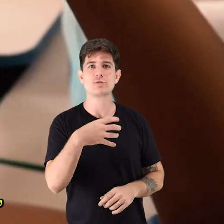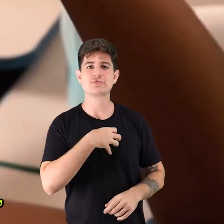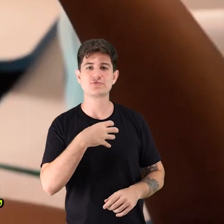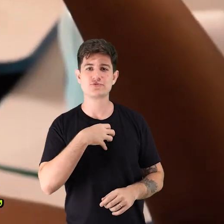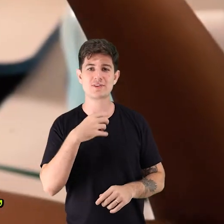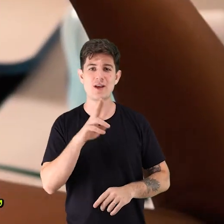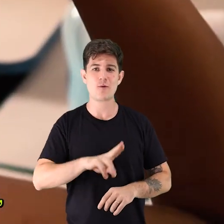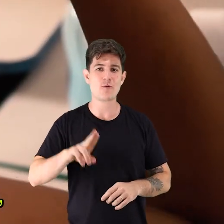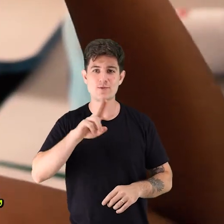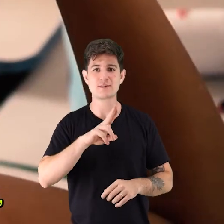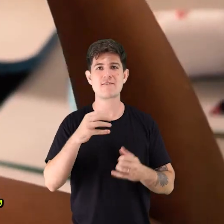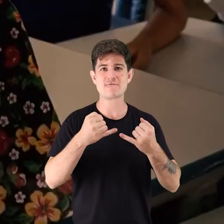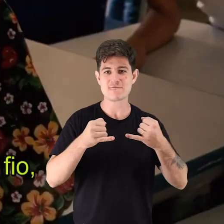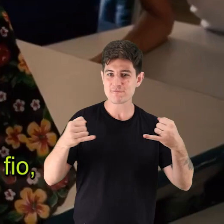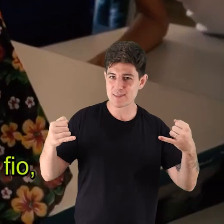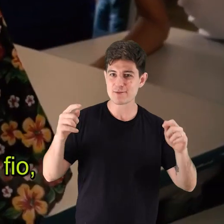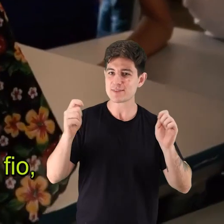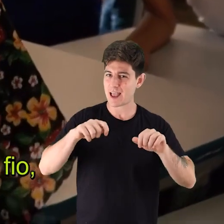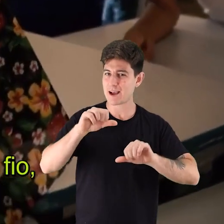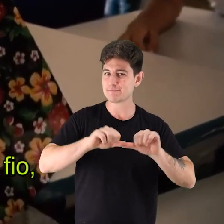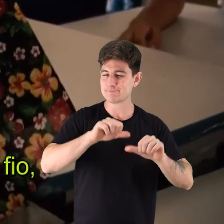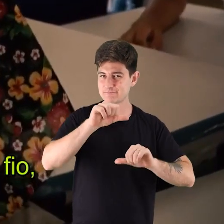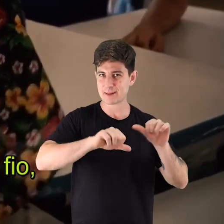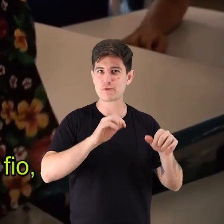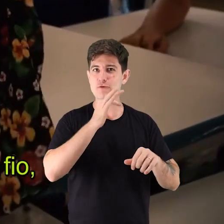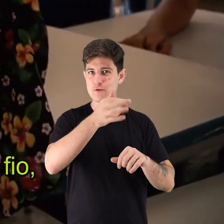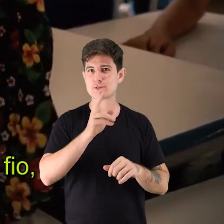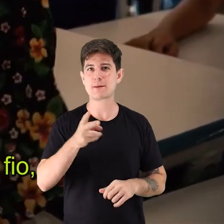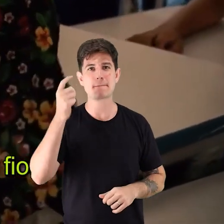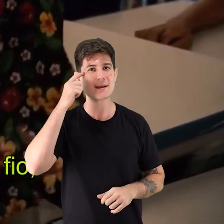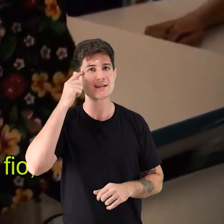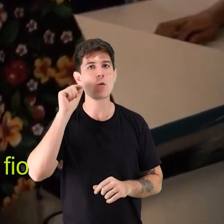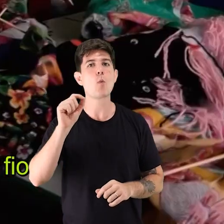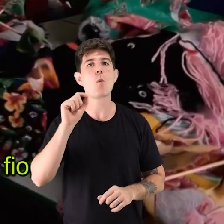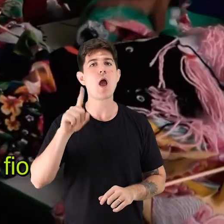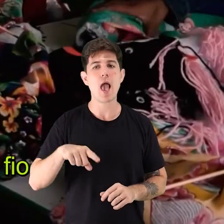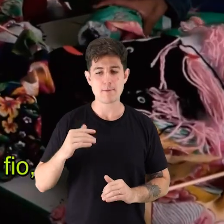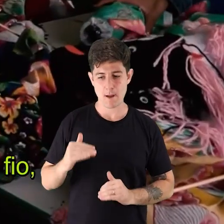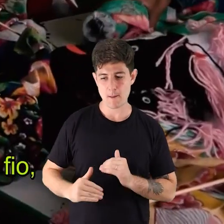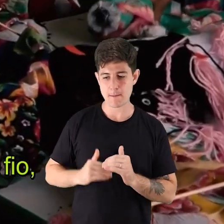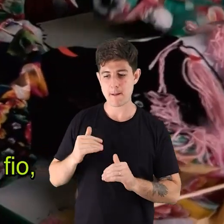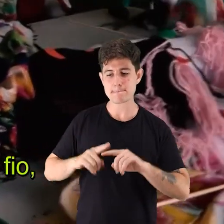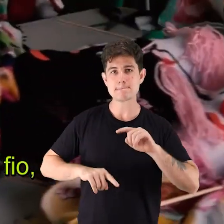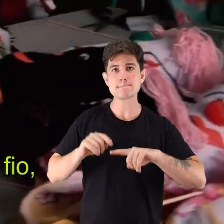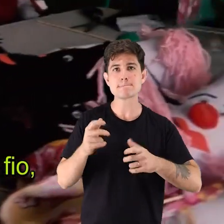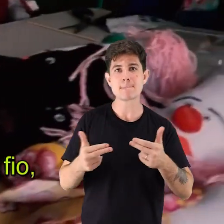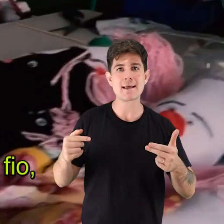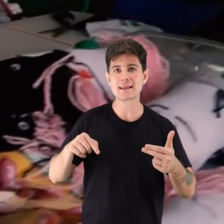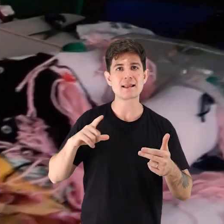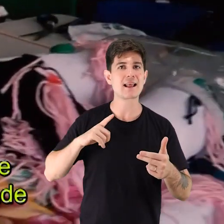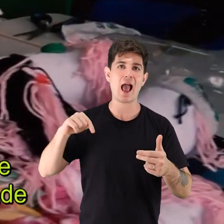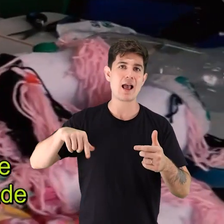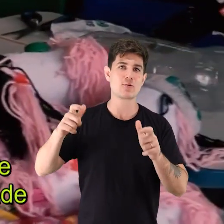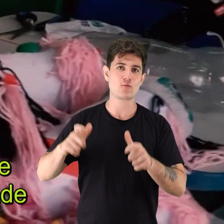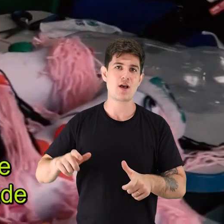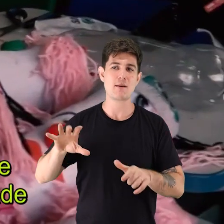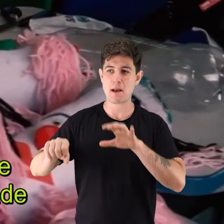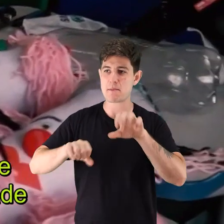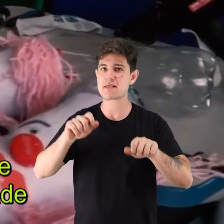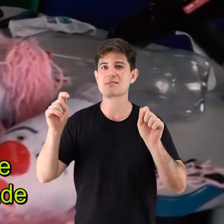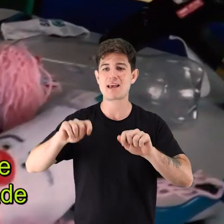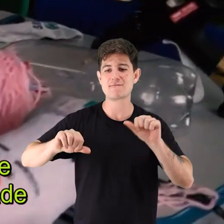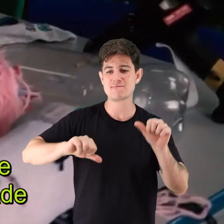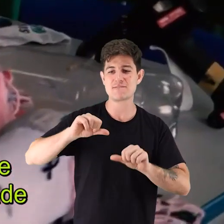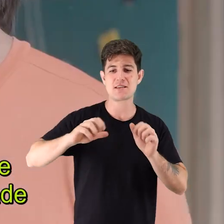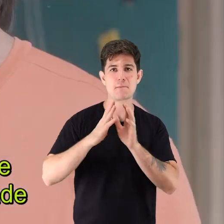para depois ir para outras técnicas, usando varas, usando os bonecos de fio, sempre pensando nisso. Construção a